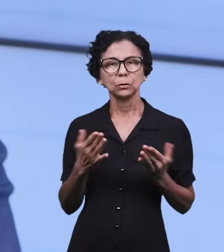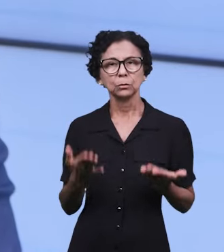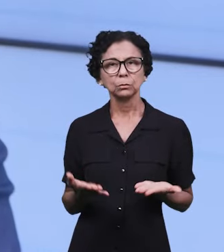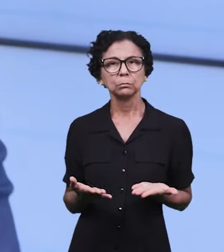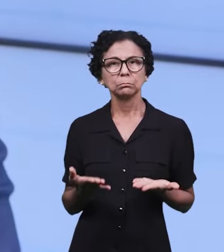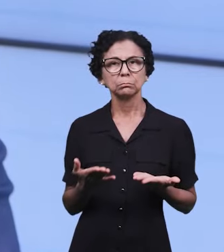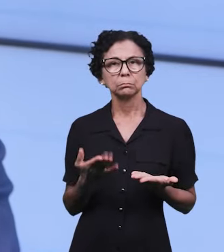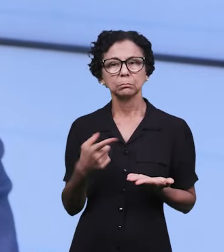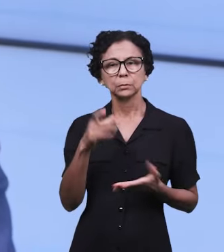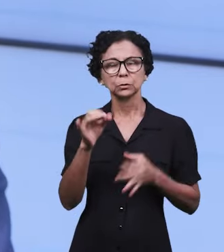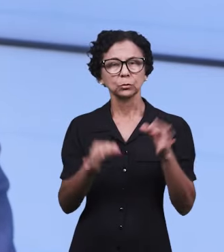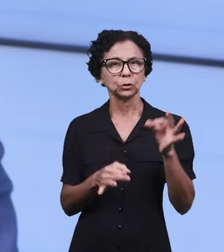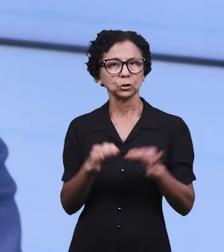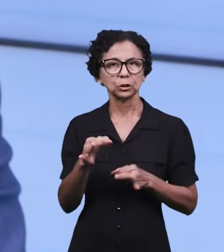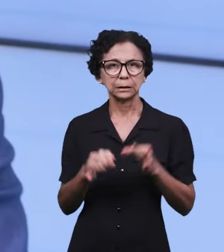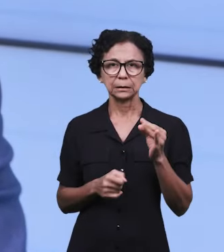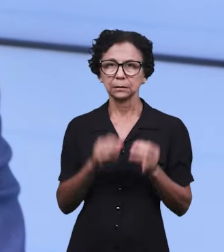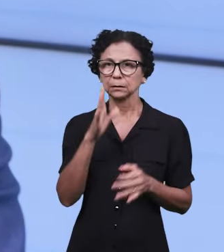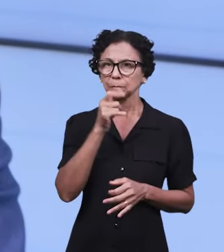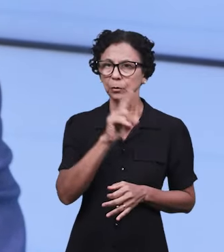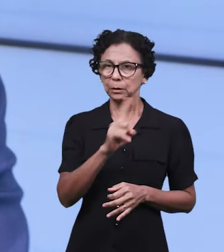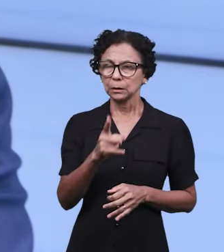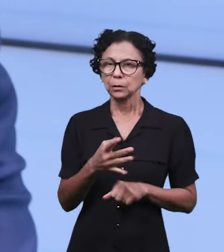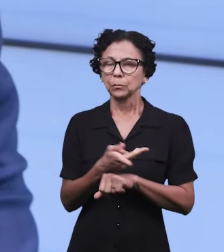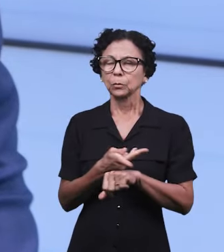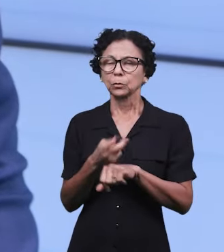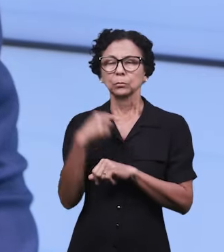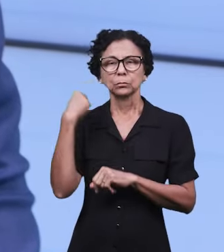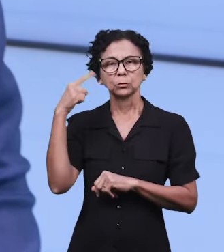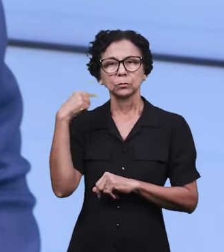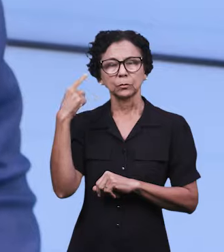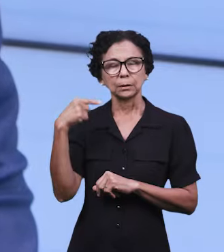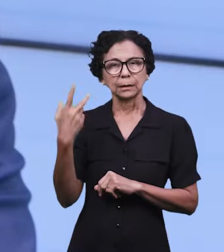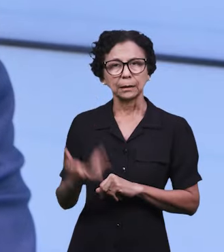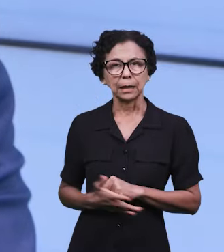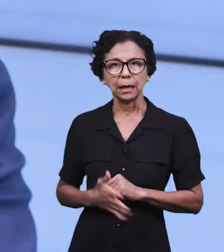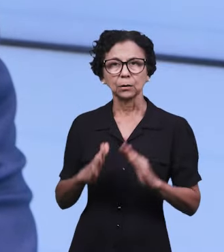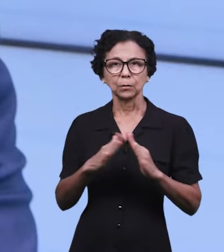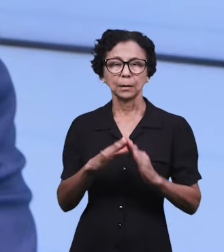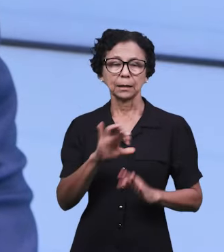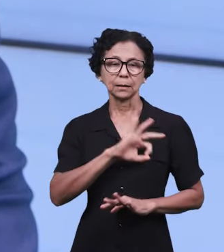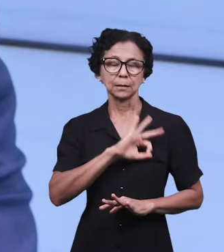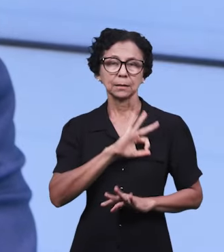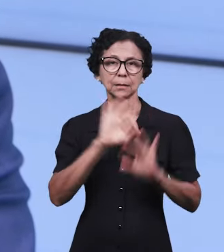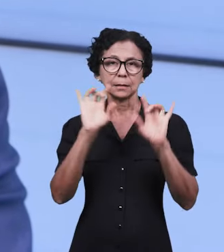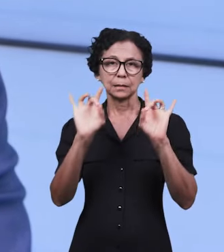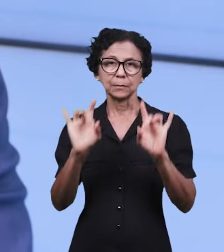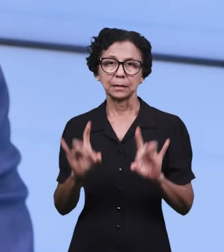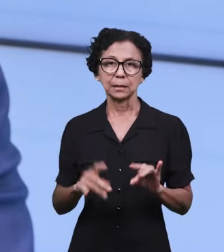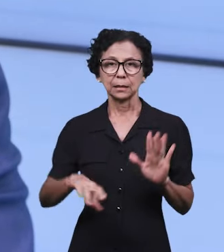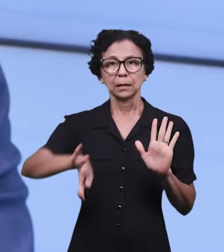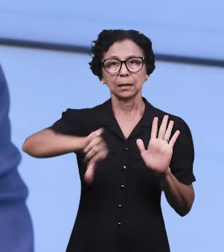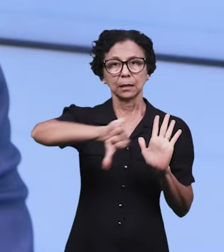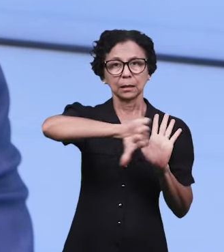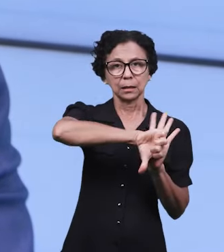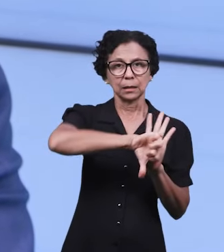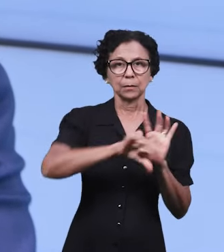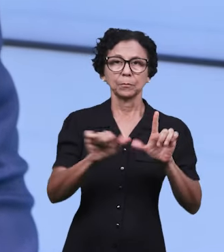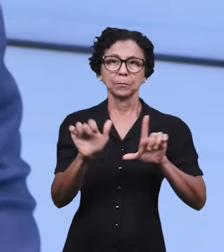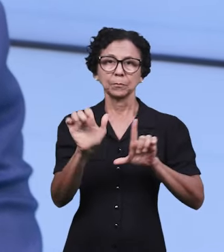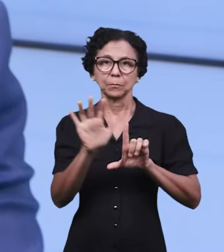sucesso não demore para procurar a justiça procurar um advogado procurar uma delegacia especializada em crimes